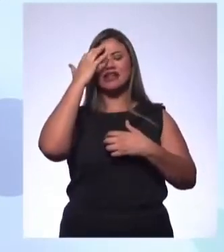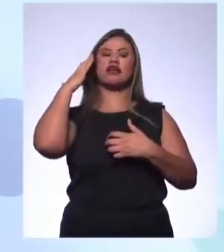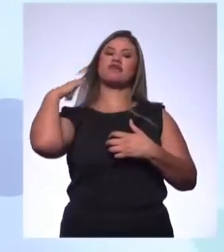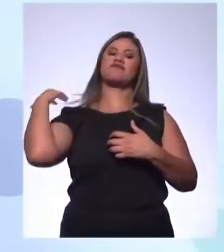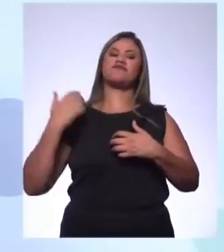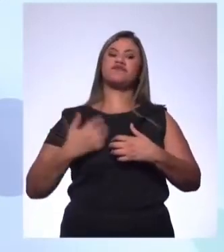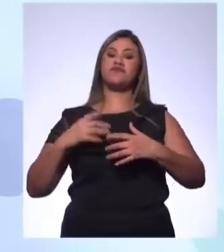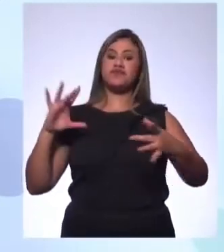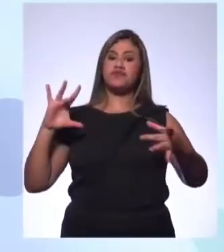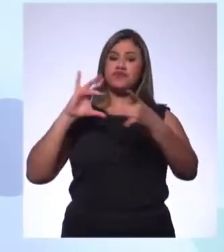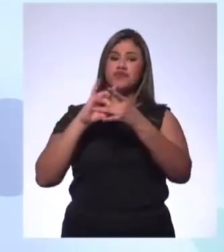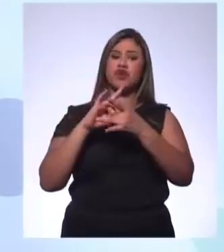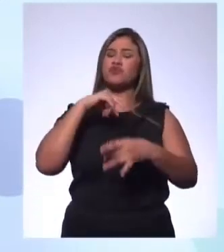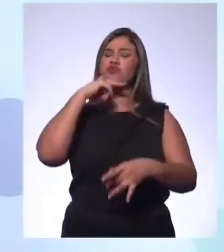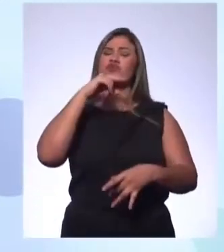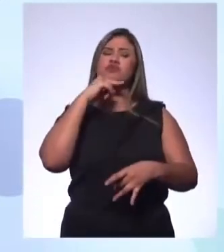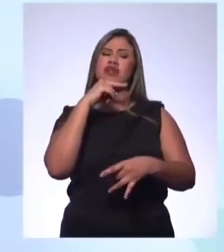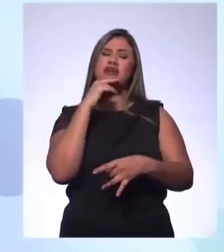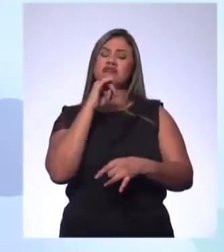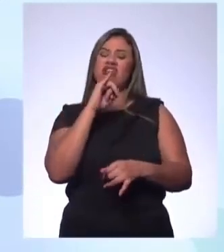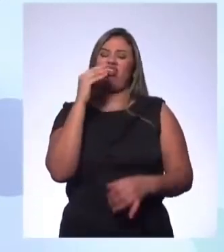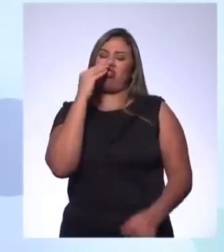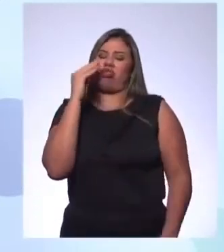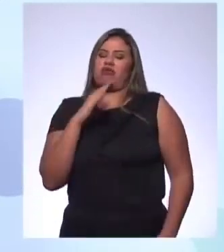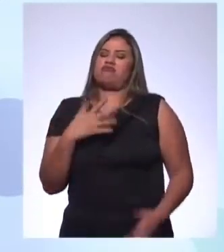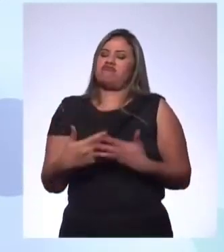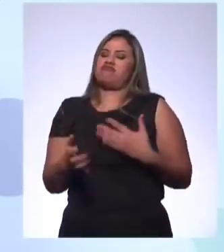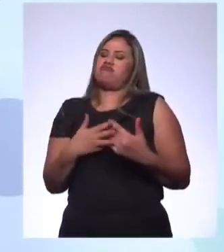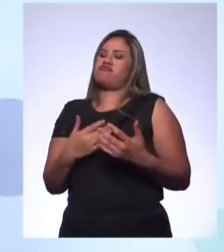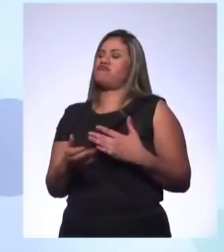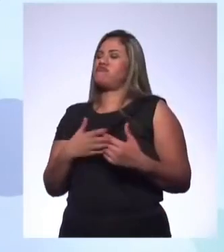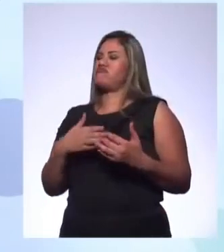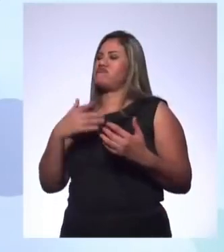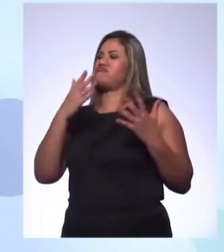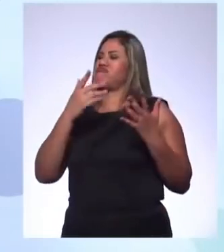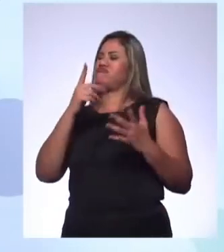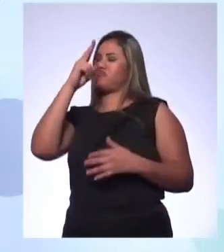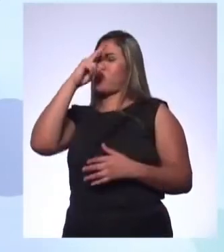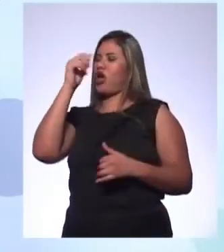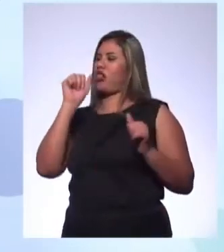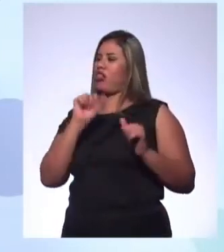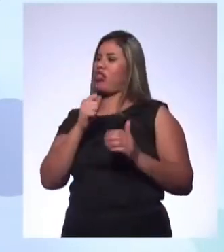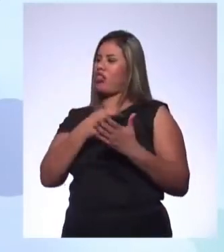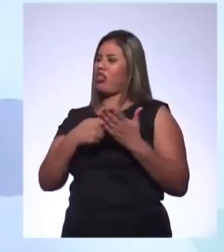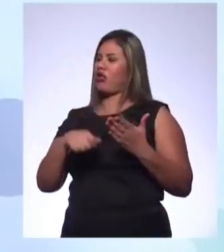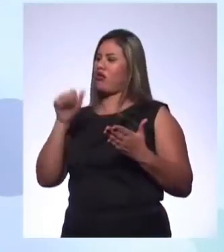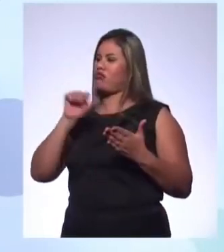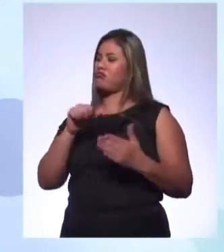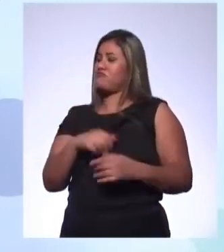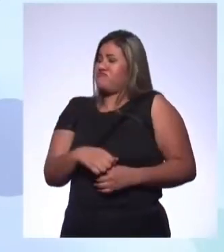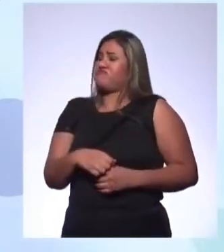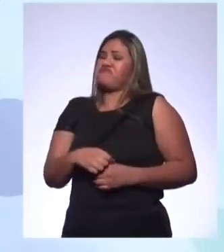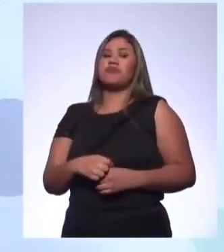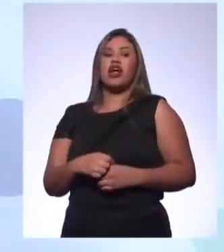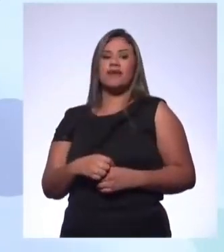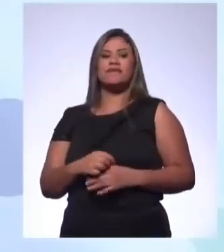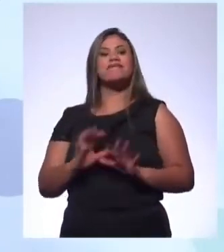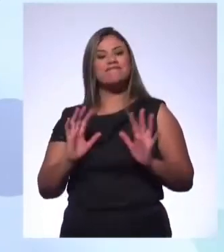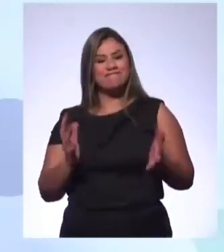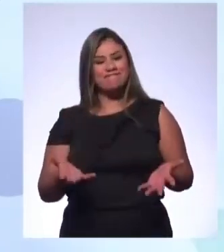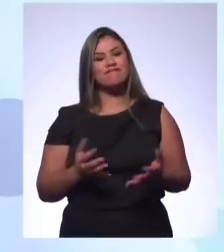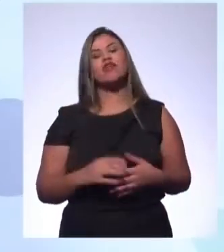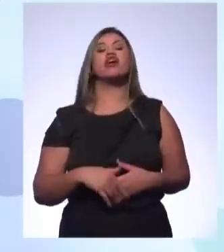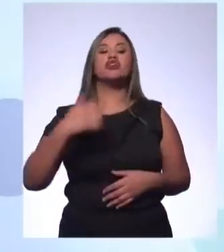consegue criar um vínculo com o personagem que você não se importa. Se a história é mal composta, é mal escrita, né? Agora, a gente falou agora há pouco de uma cidade.